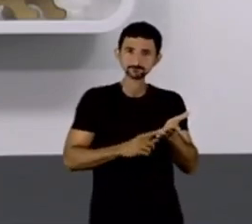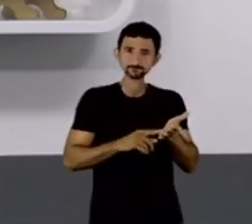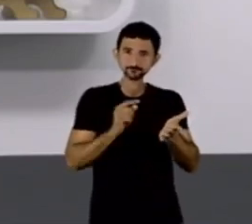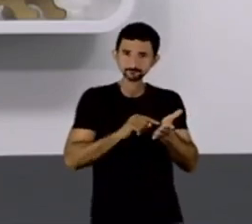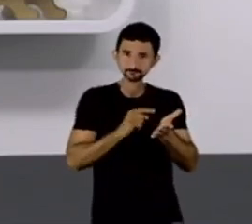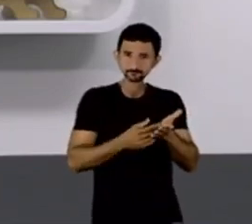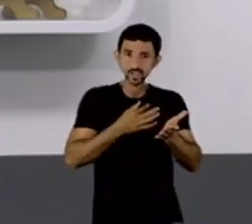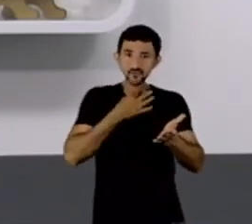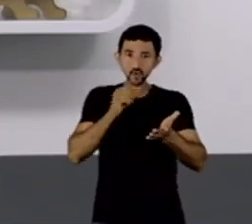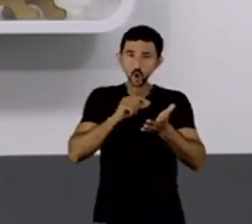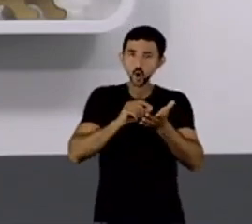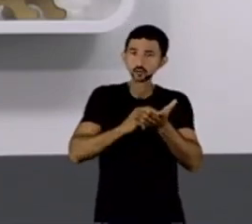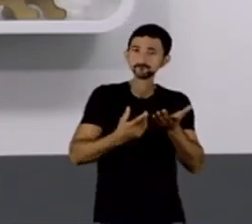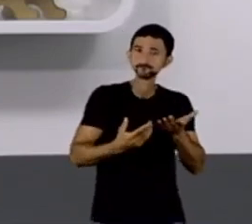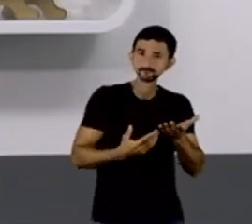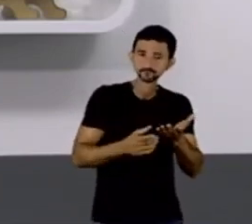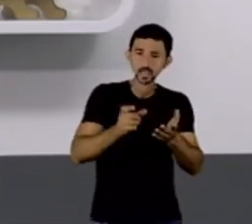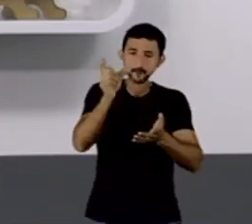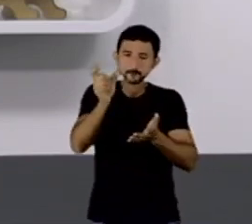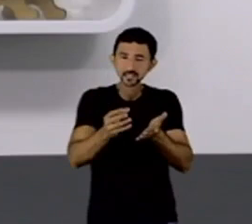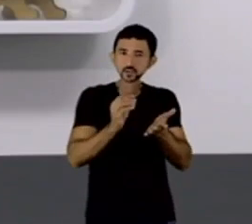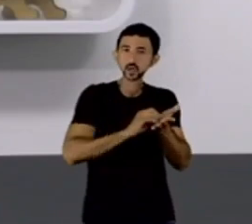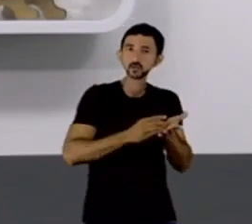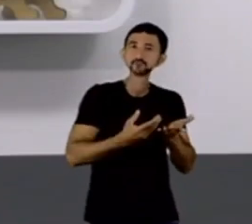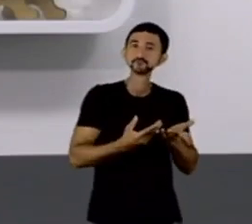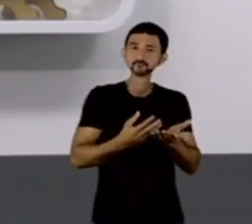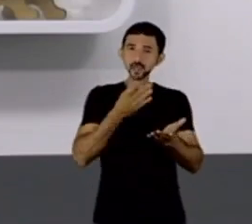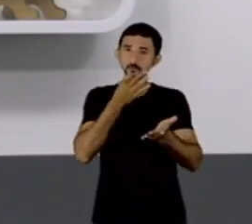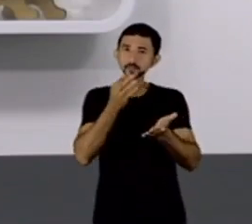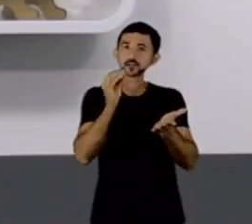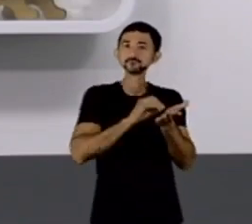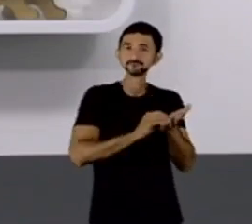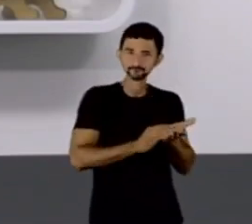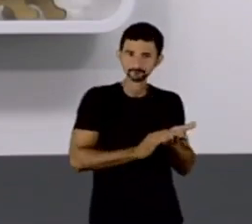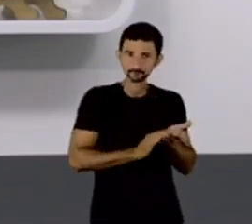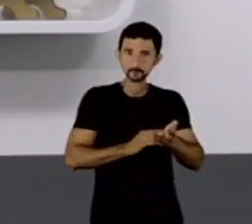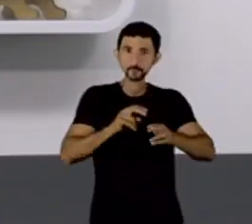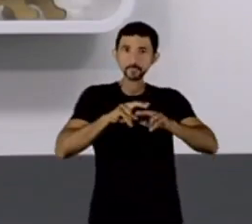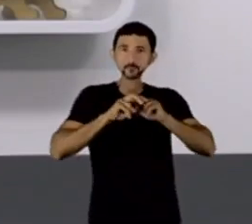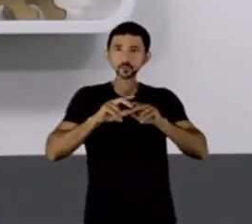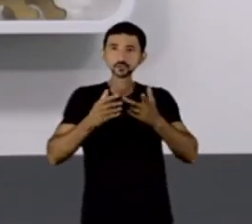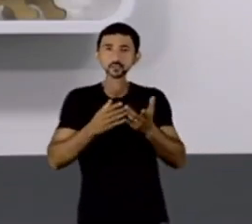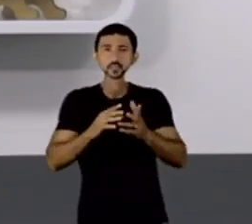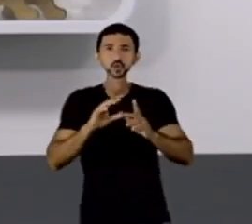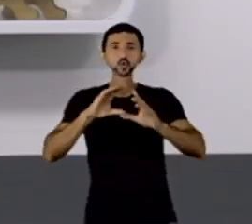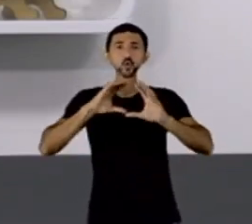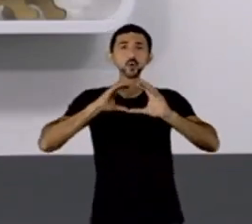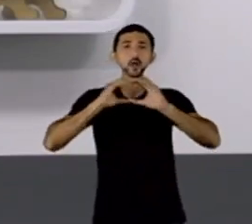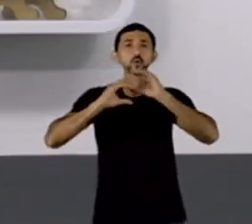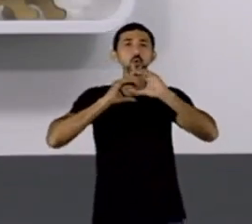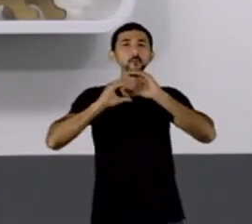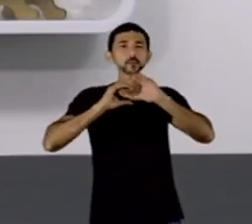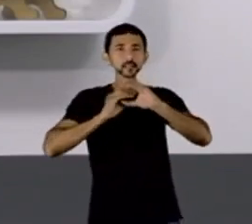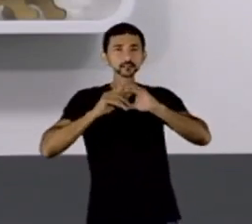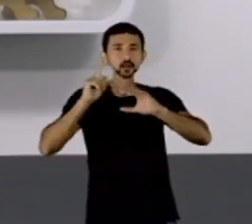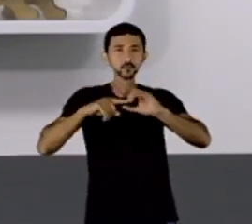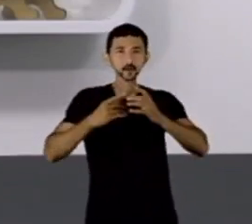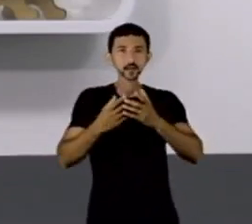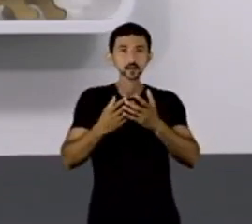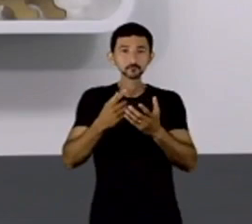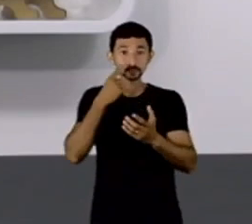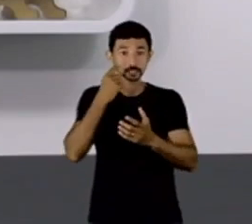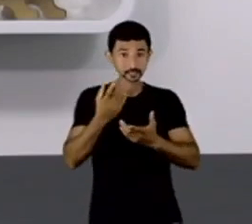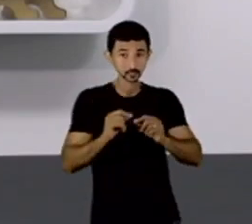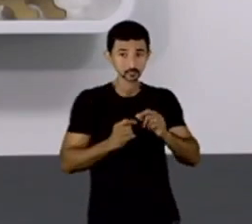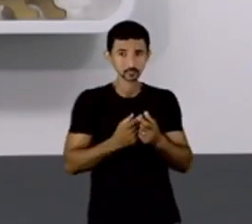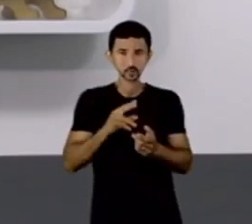a voz de alguém, eu tenho o discurso de alguém. Por isso nós dizemos que toda comunicação, ela é intencional.